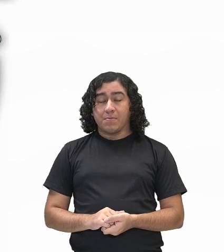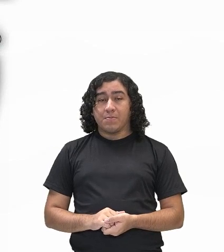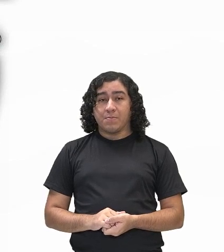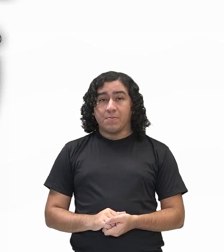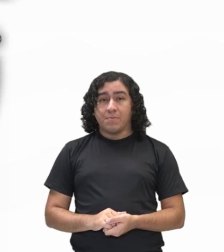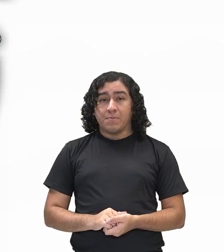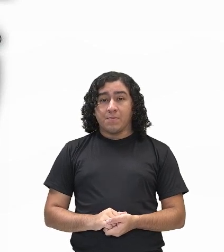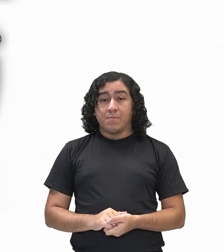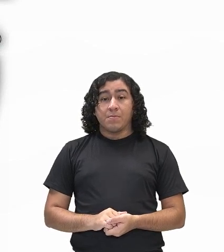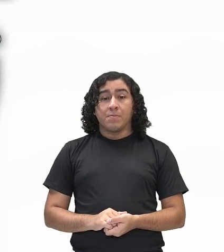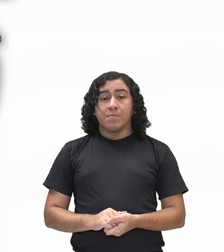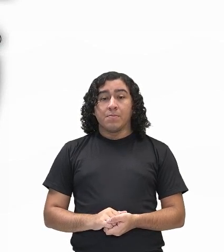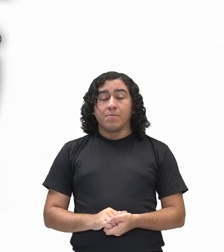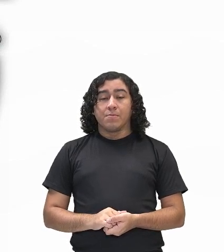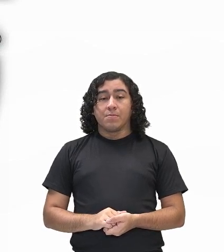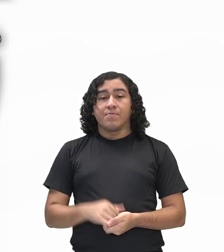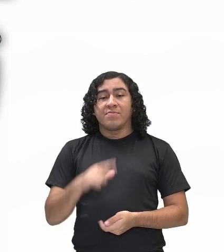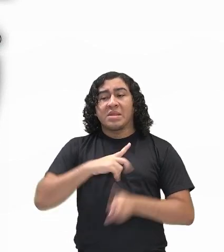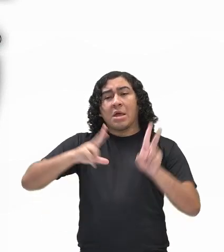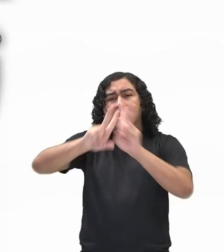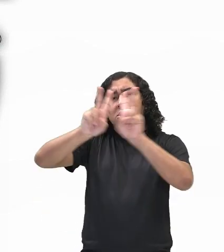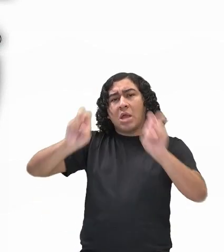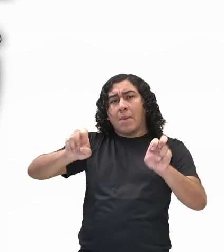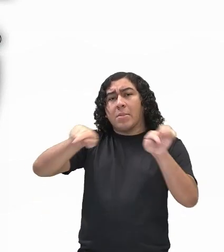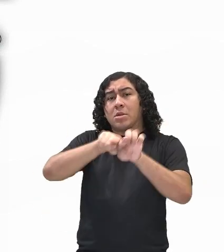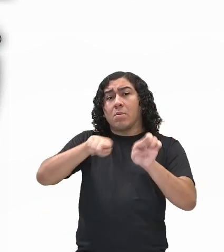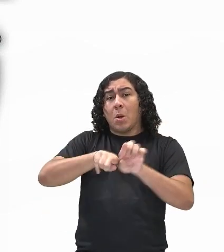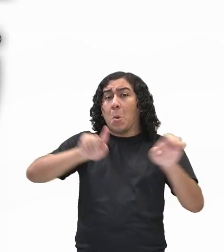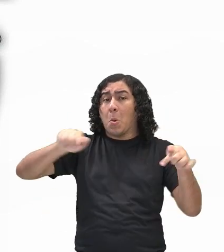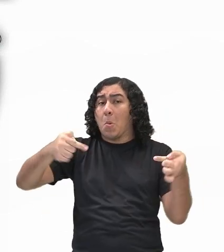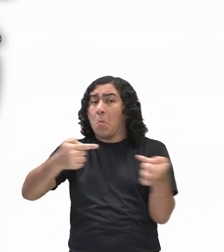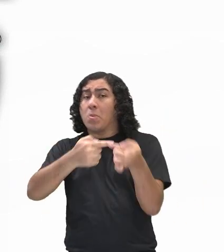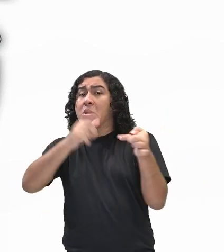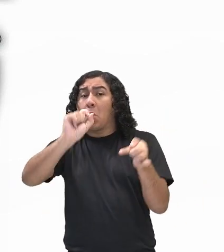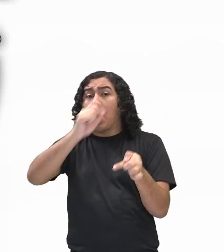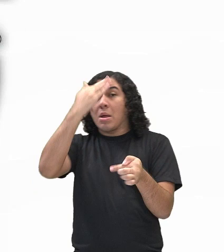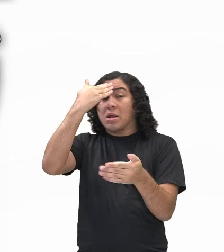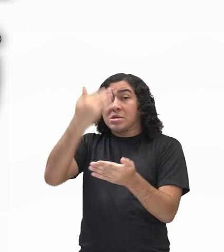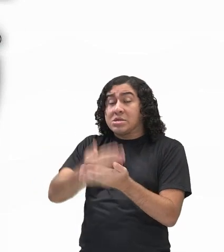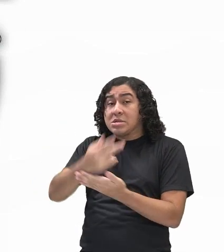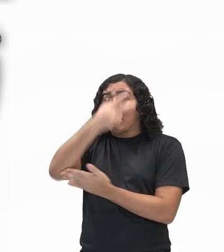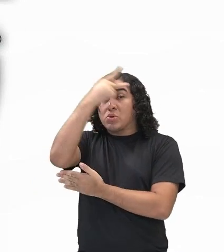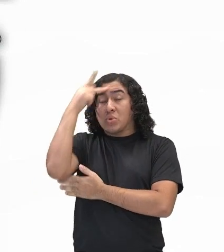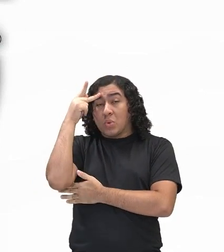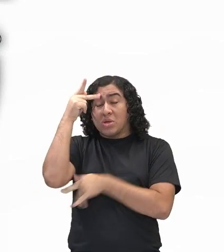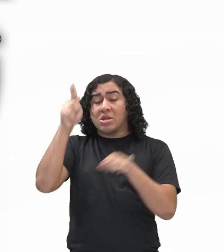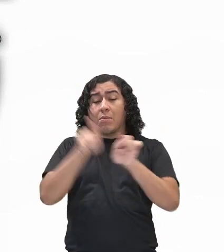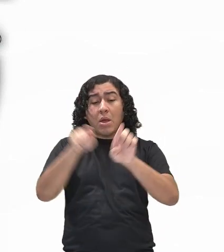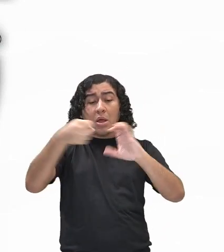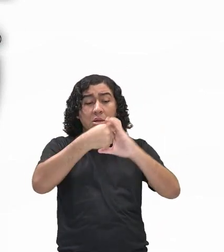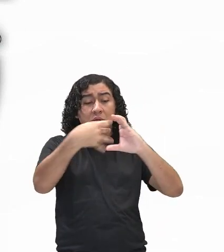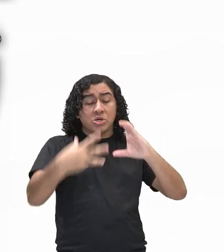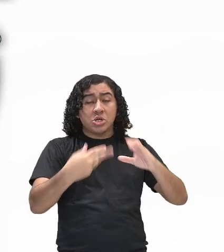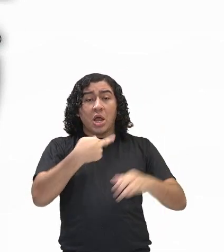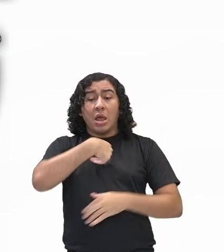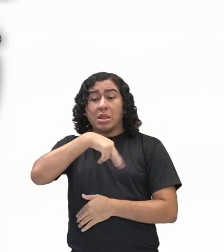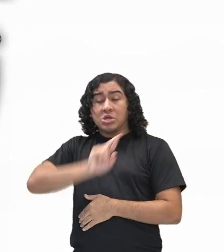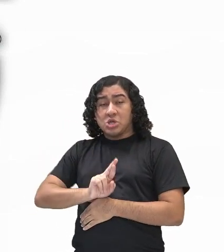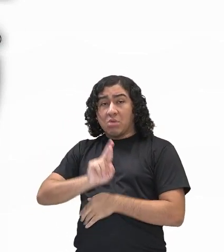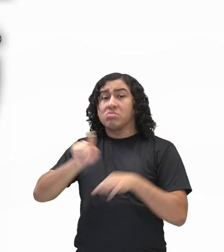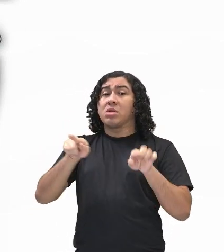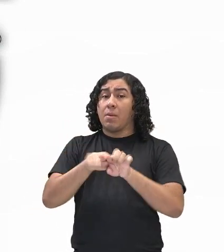de valor, ele está ligado também com crenças. Tem um aspecto também religioso. Existem os